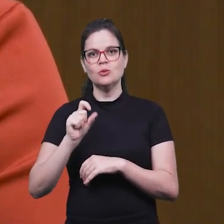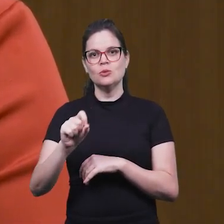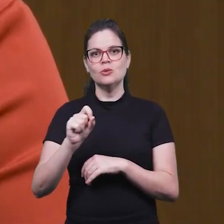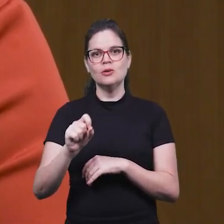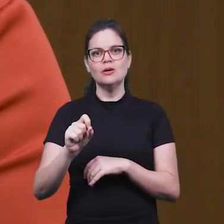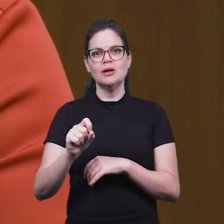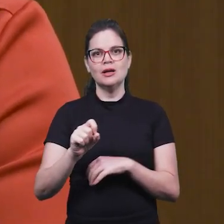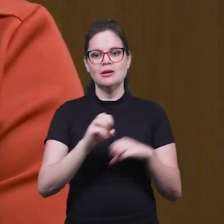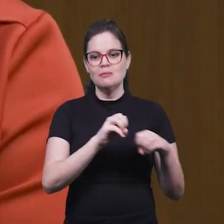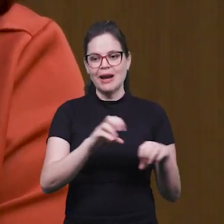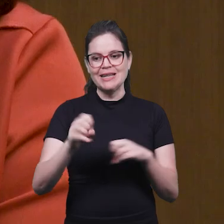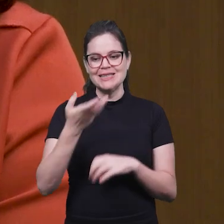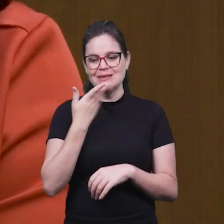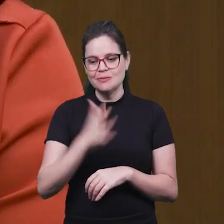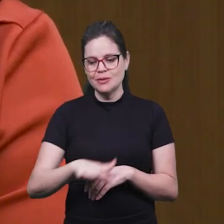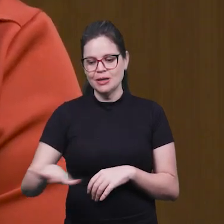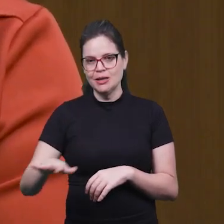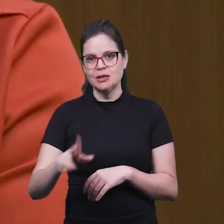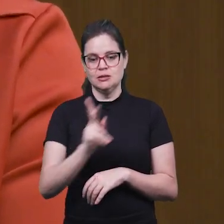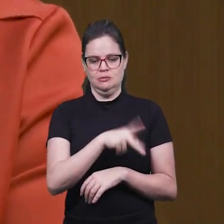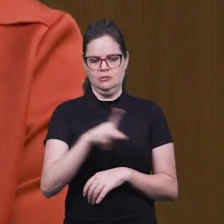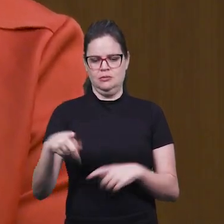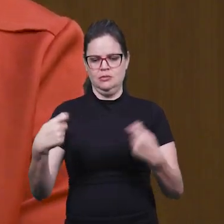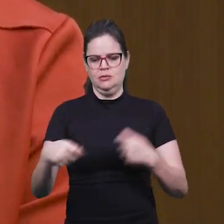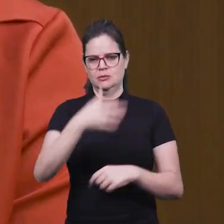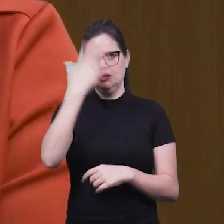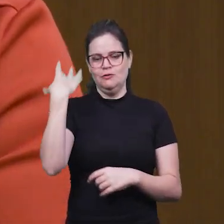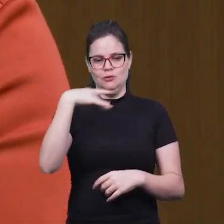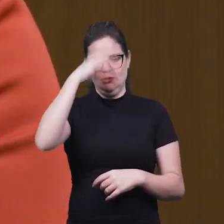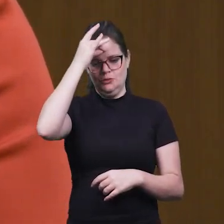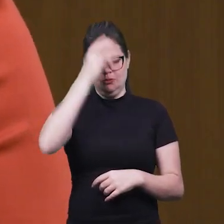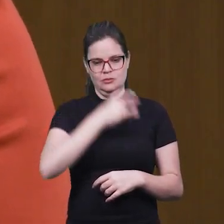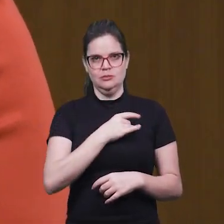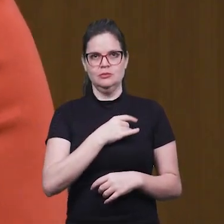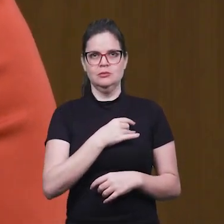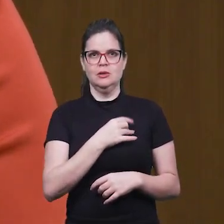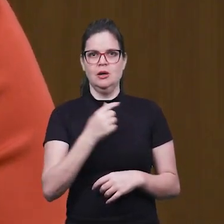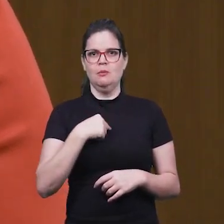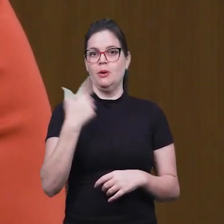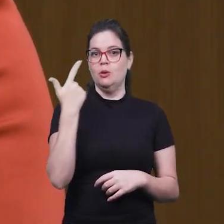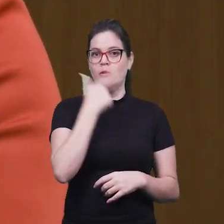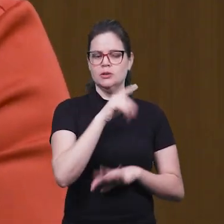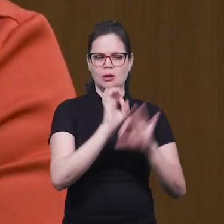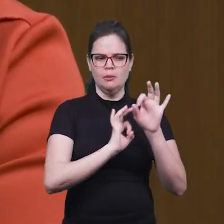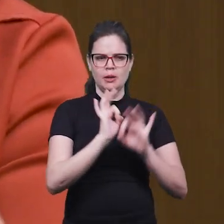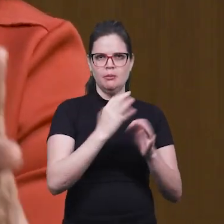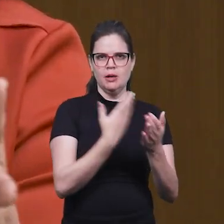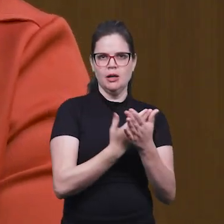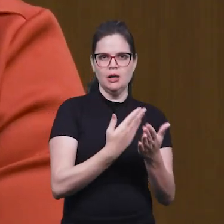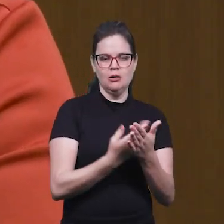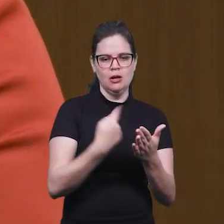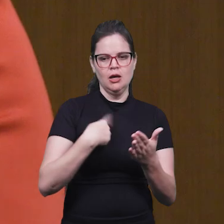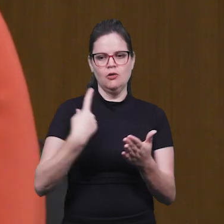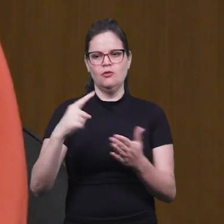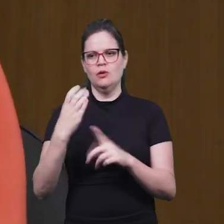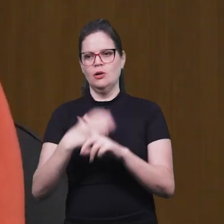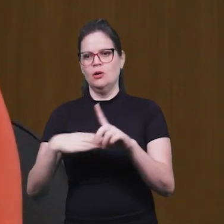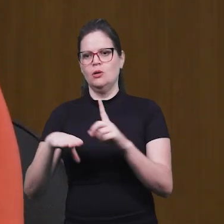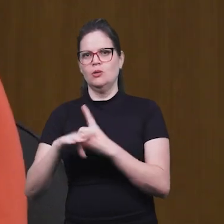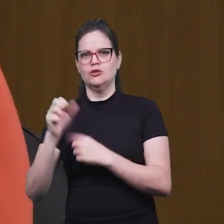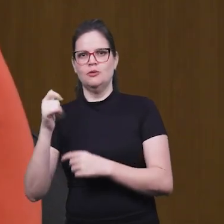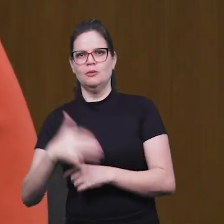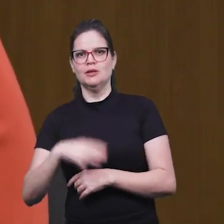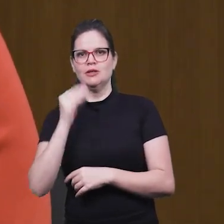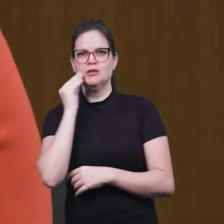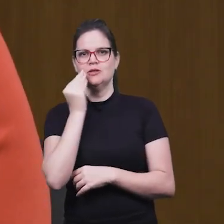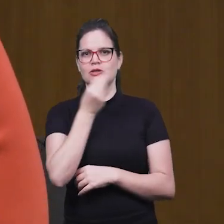Santo. Para eu preparar uma aula, eu tenho que fazer uma madrugada ou um jejum. Eu não vou, porque é criança, é